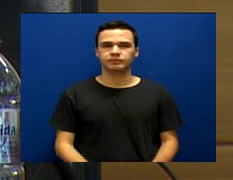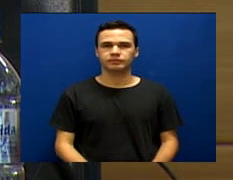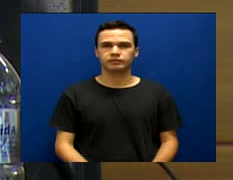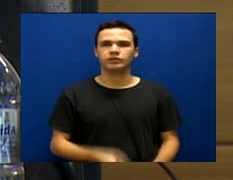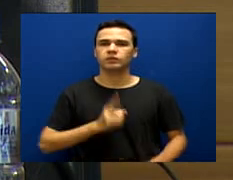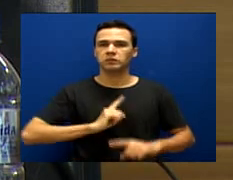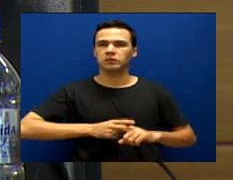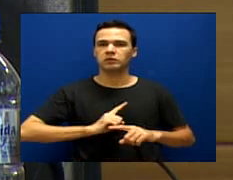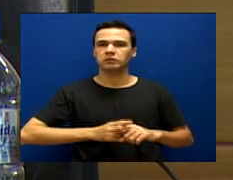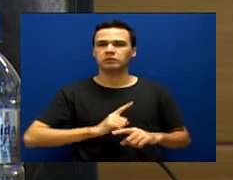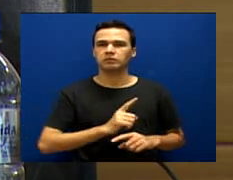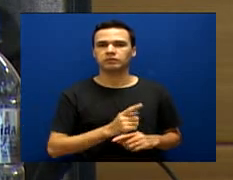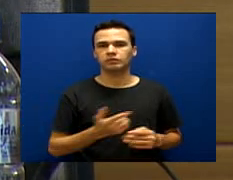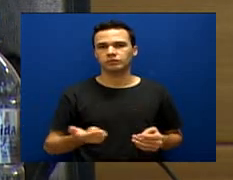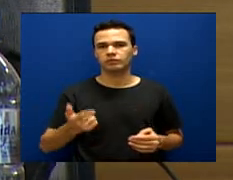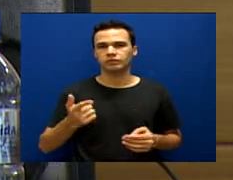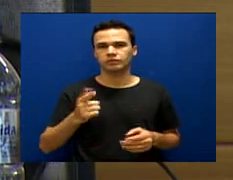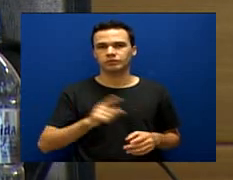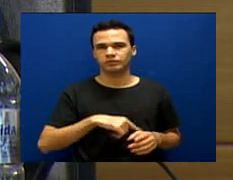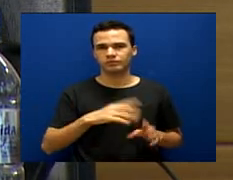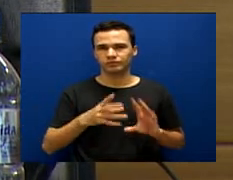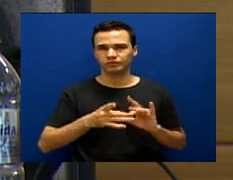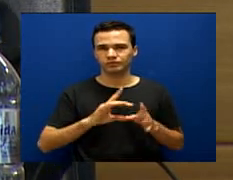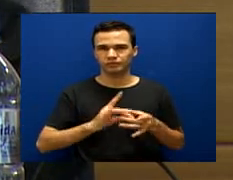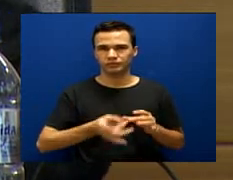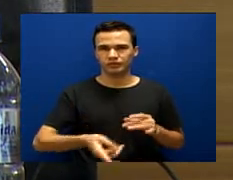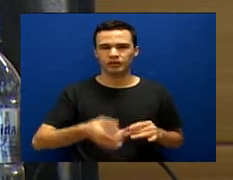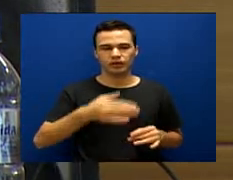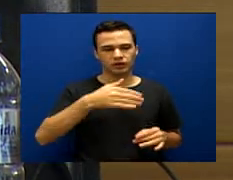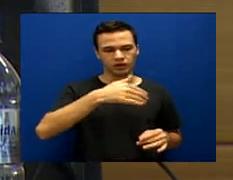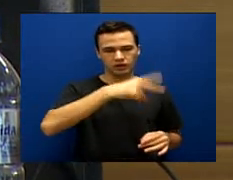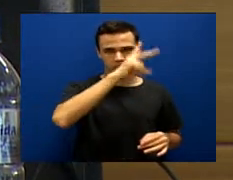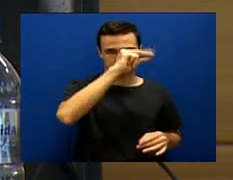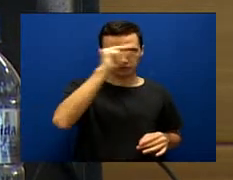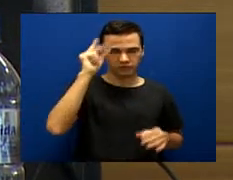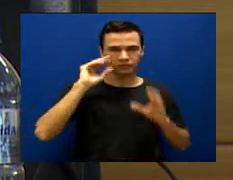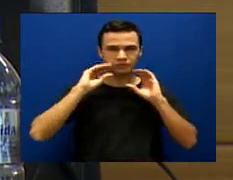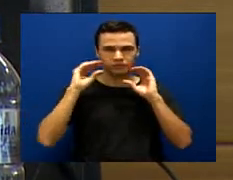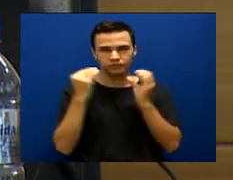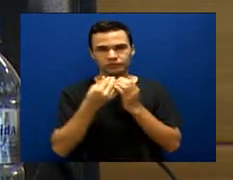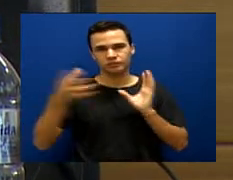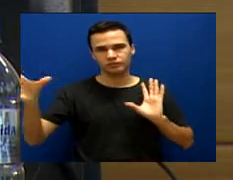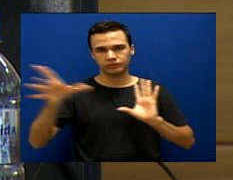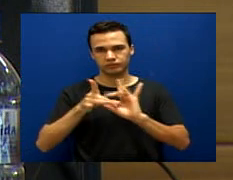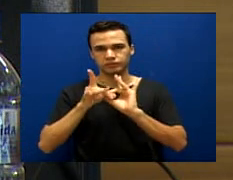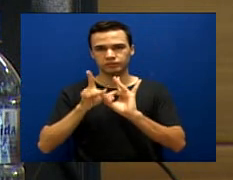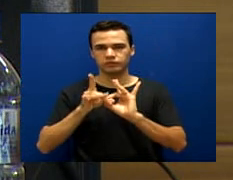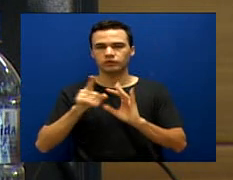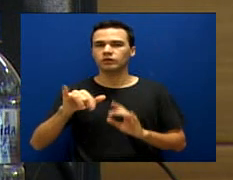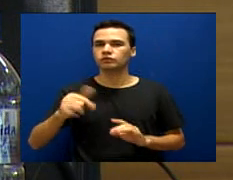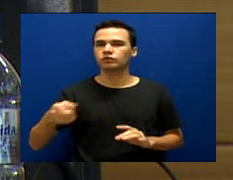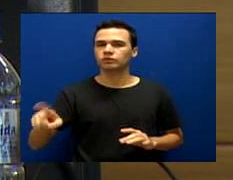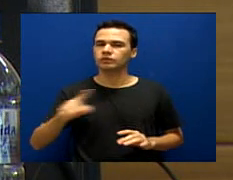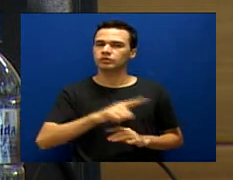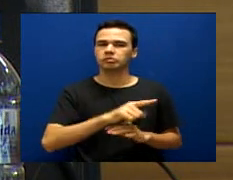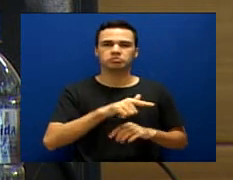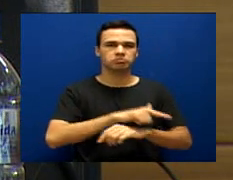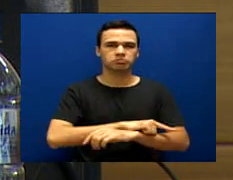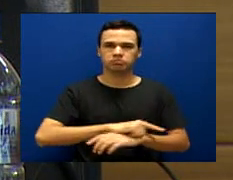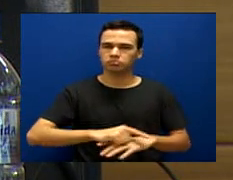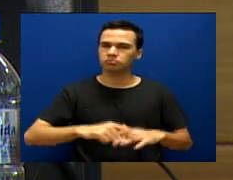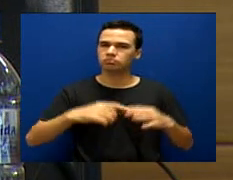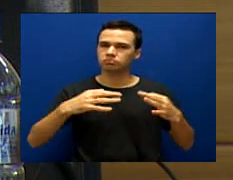o que não é, não precisa, harmonia executiva e legislativa, o João teve a cautela de sempre gentil, de ligar